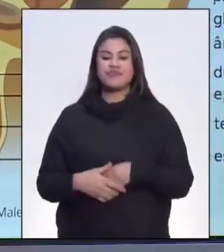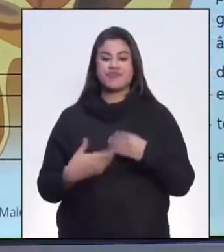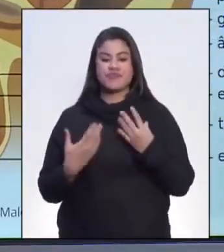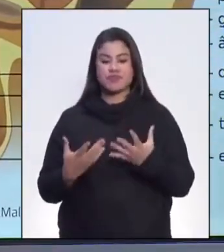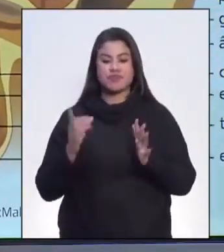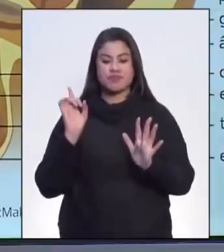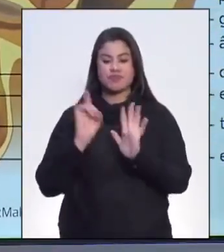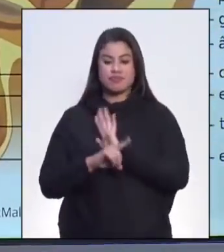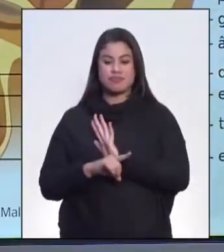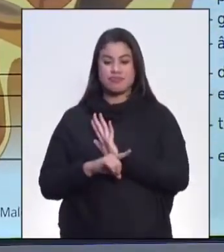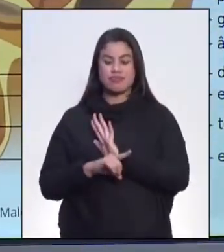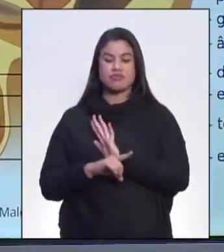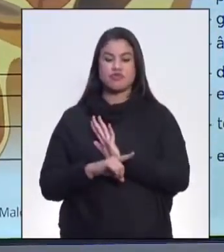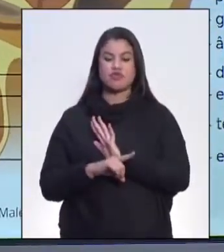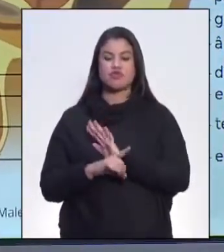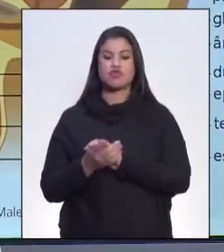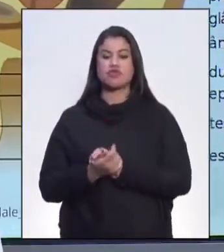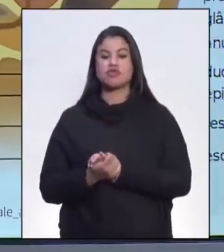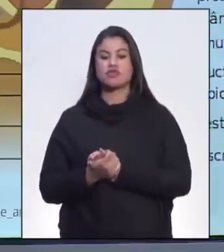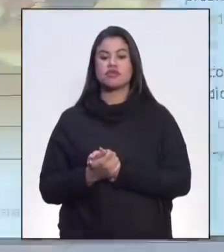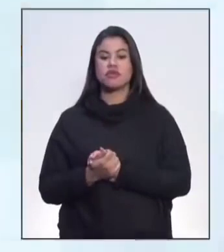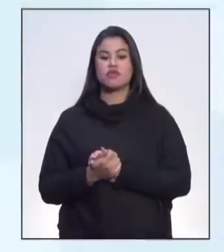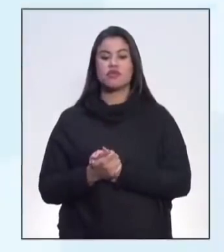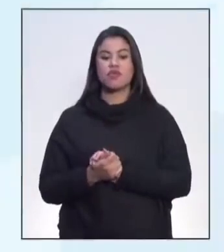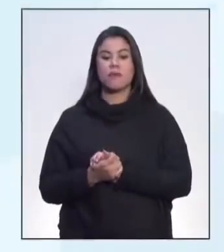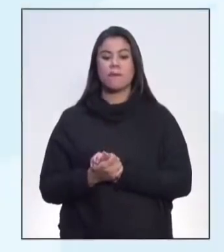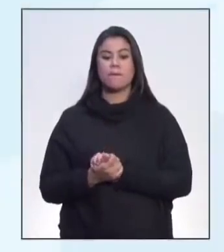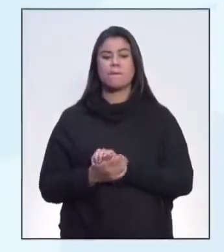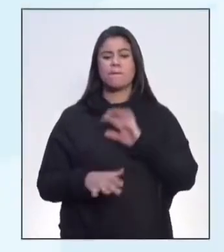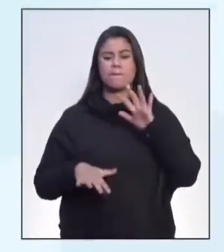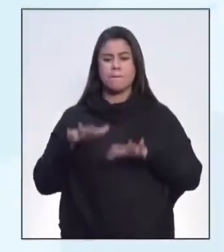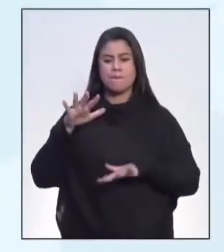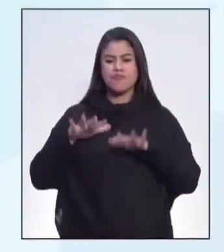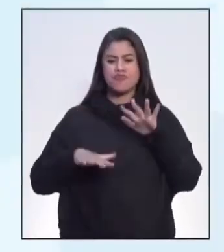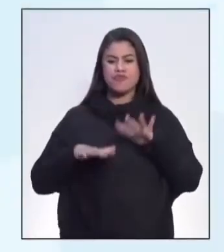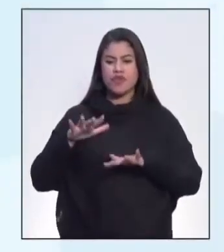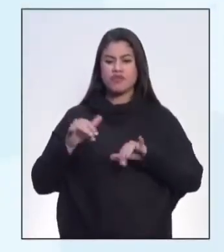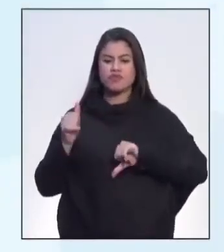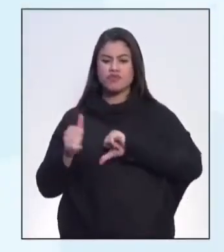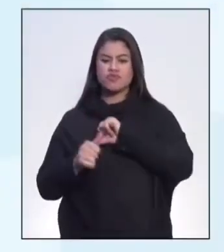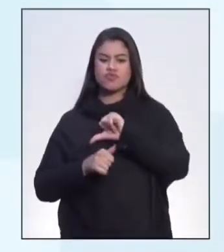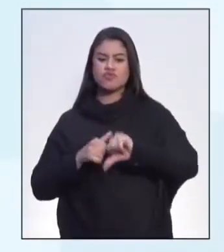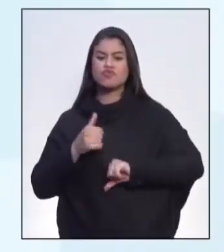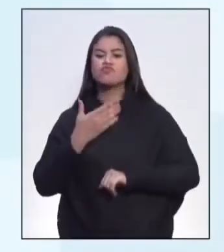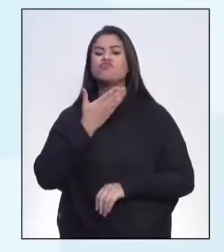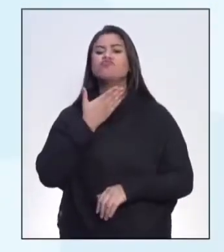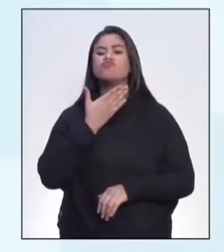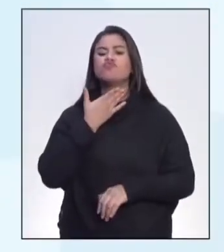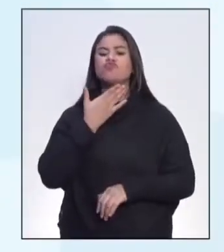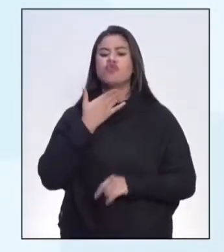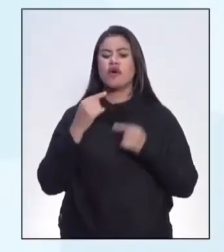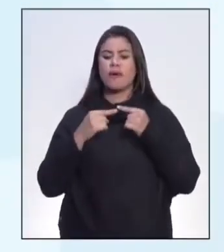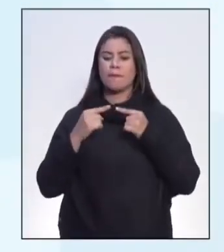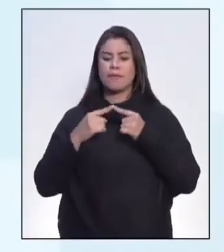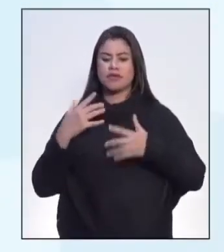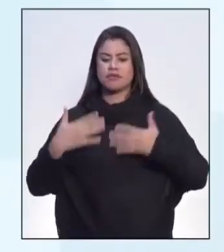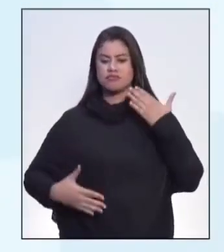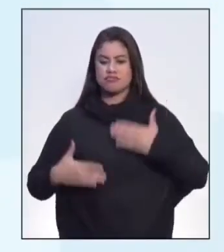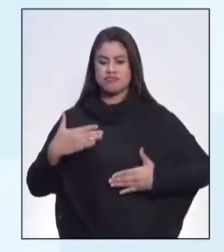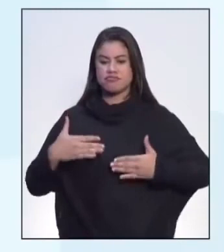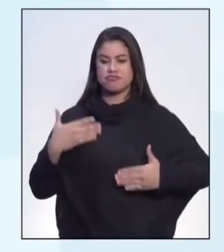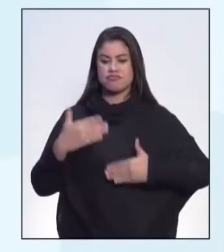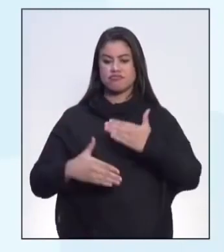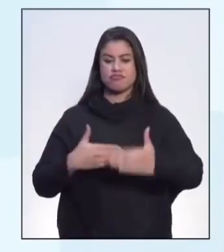questãozinha é muito simples, é assim, ó, por que, na maioria das vezes, há mudanças na voz dos meninos durante a puberdade, e normalmente até